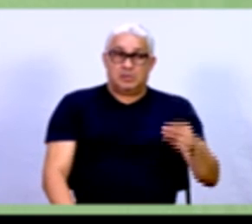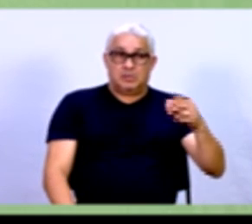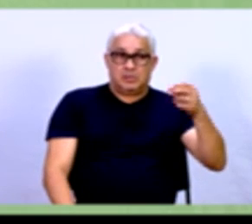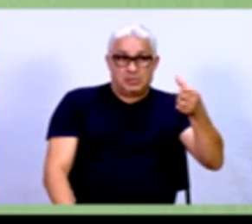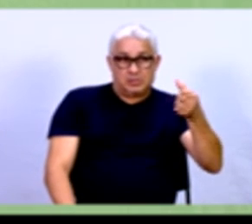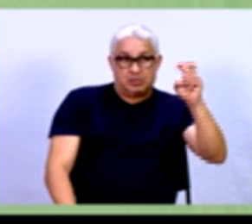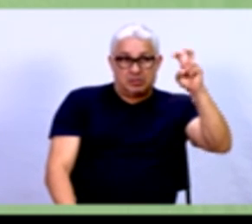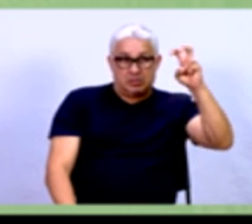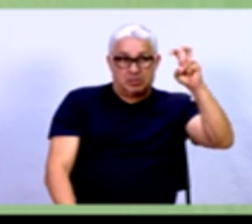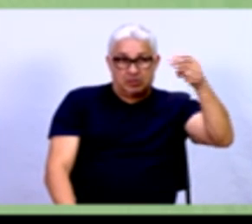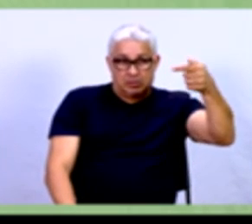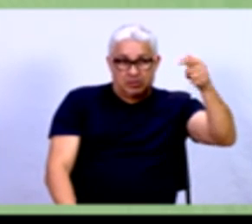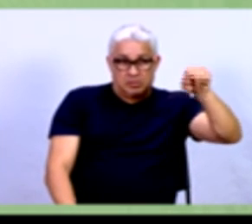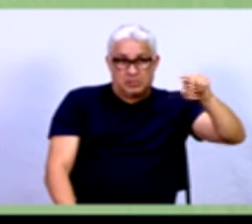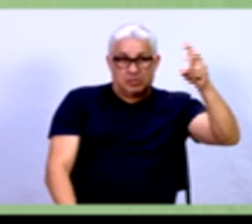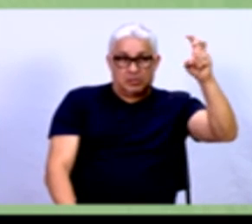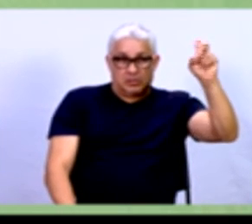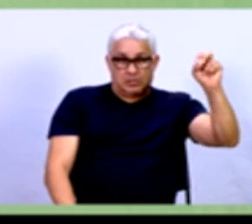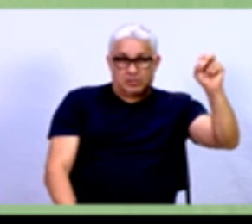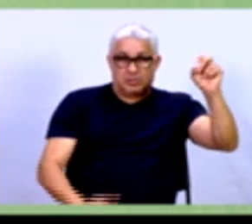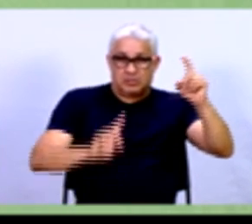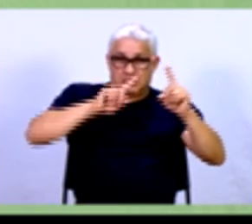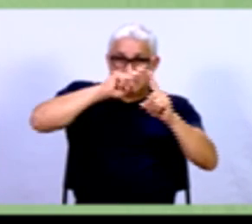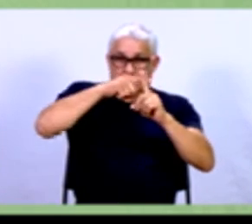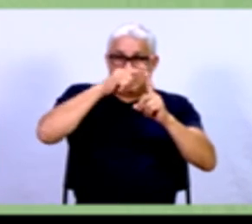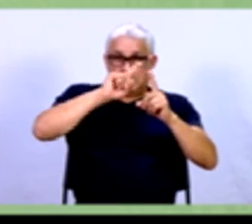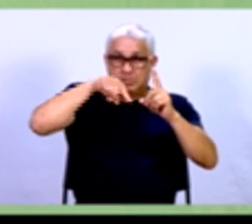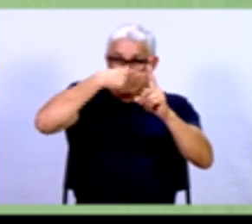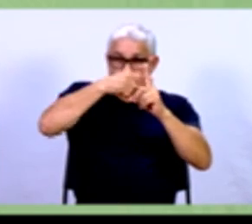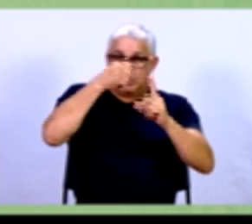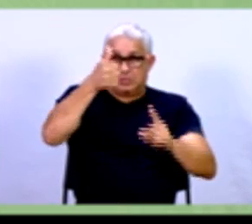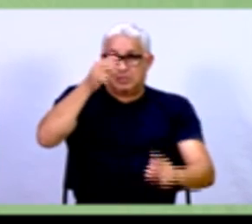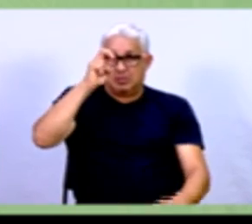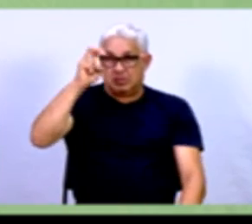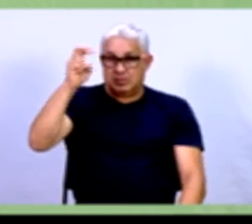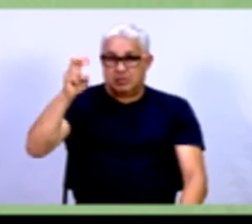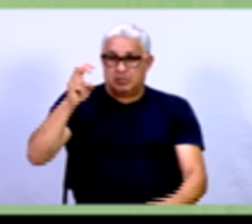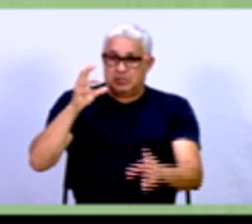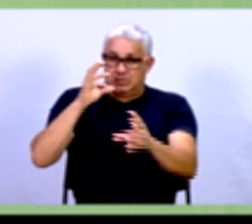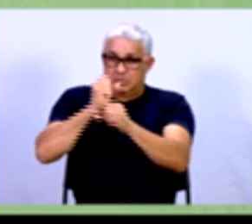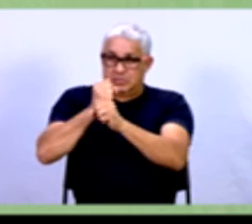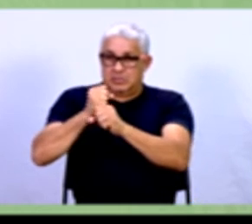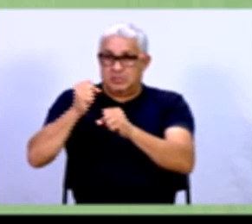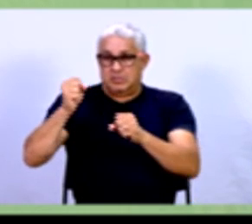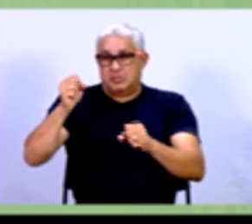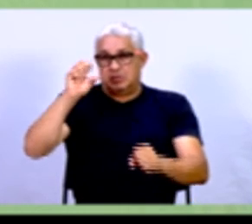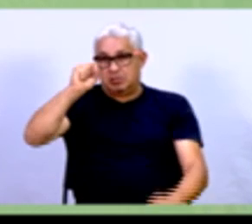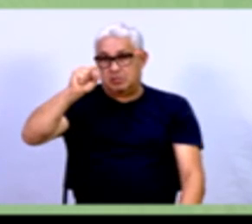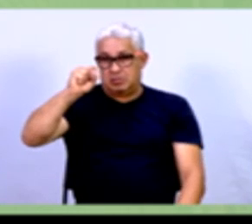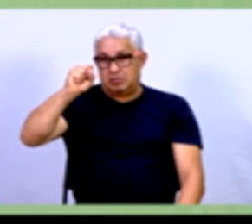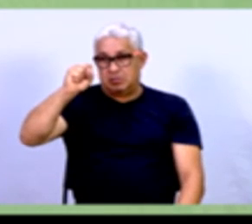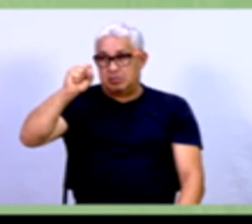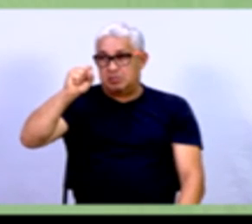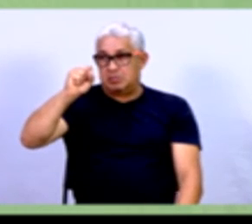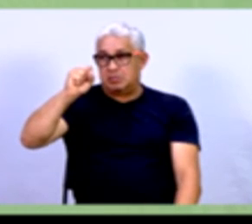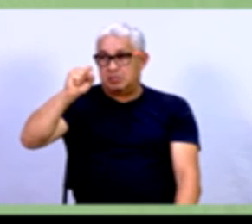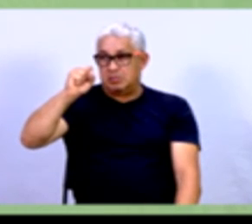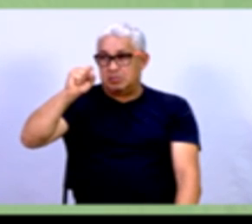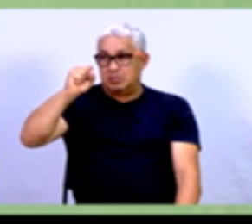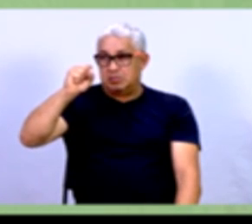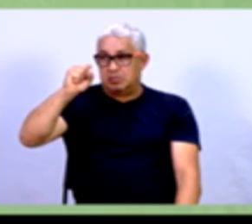657,50, que está aqui, e fazer mais 155. Vai dar 812,50. Aí, nós vamos